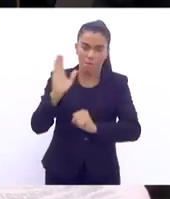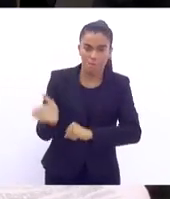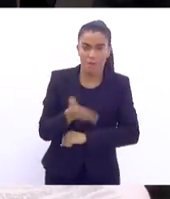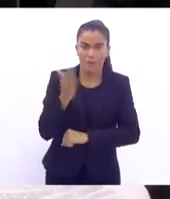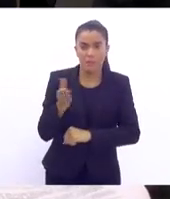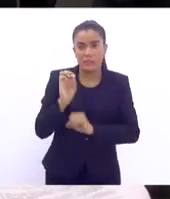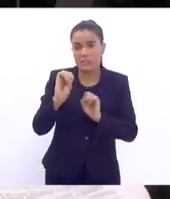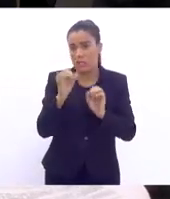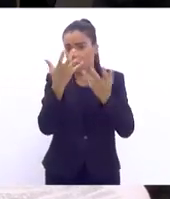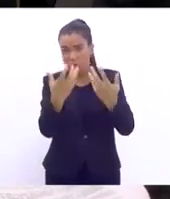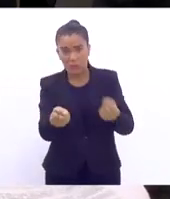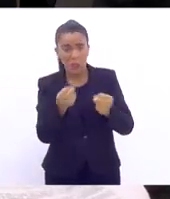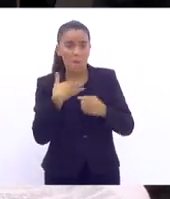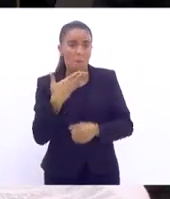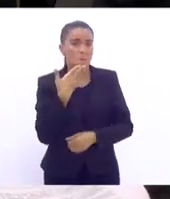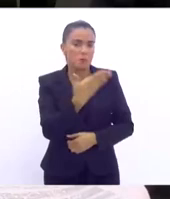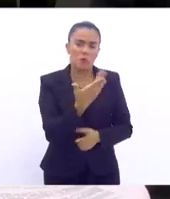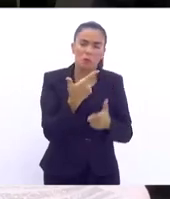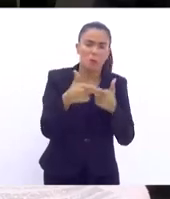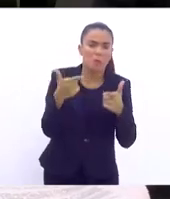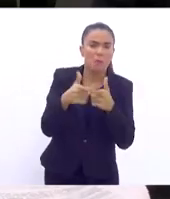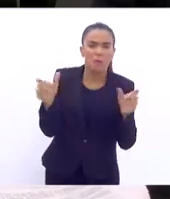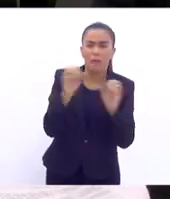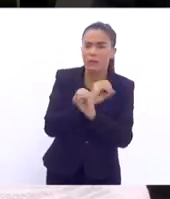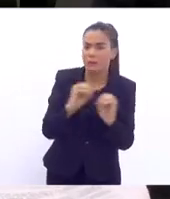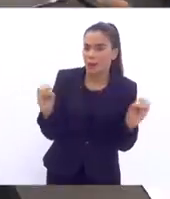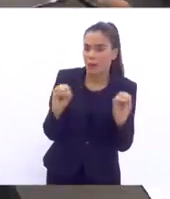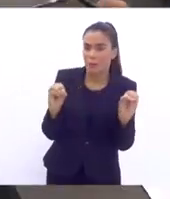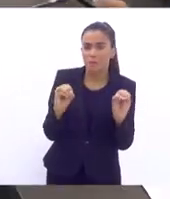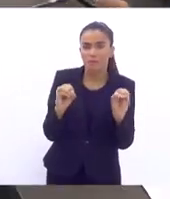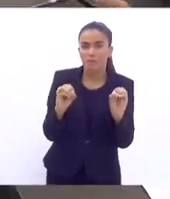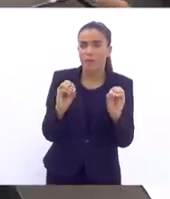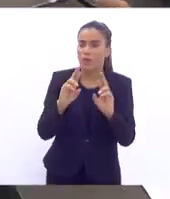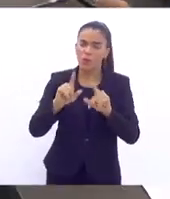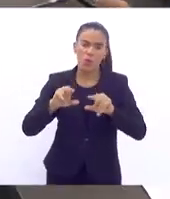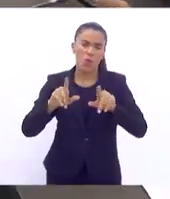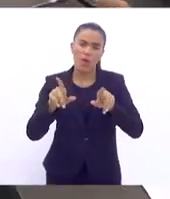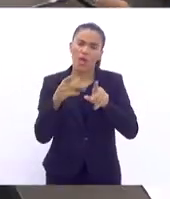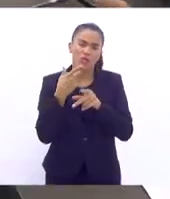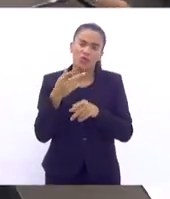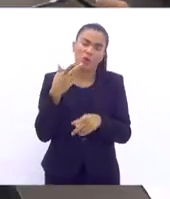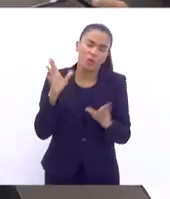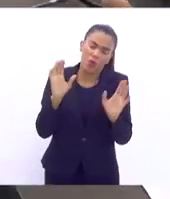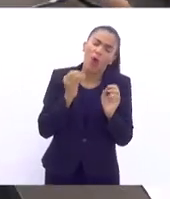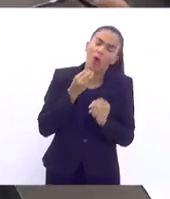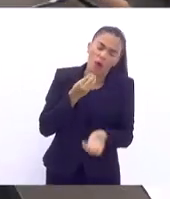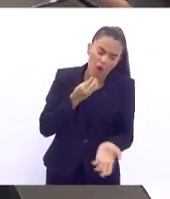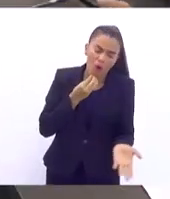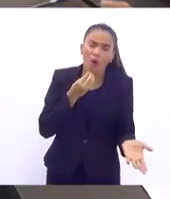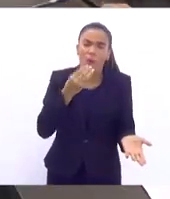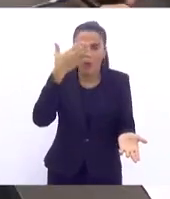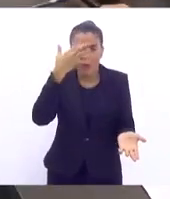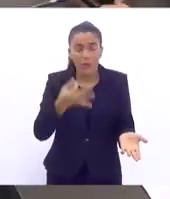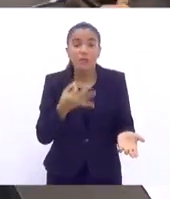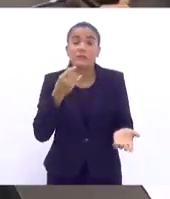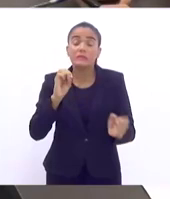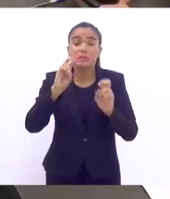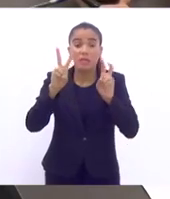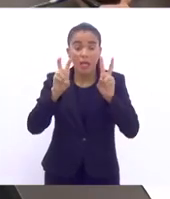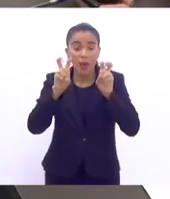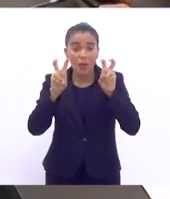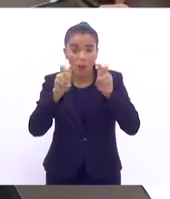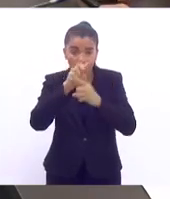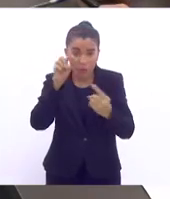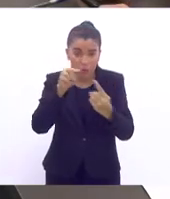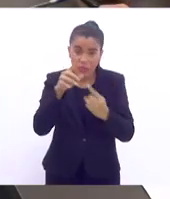catar o meu pedido não tem problema algum mas é no mês de salvar tal automaticamente